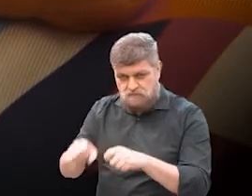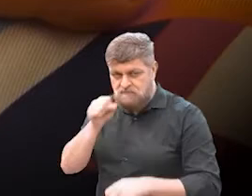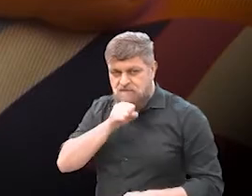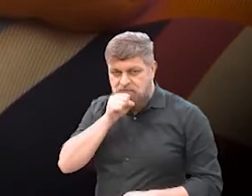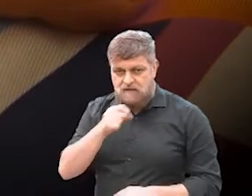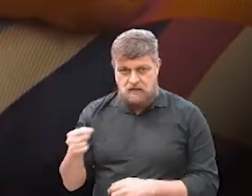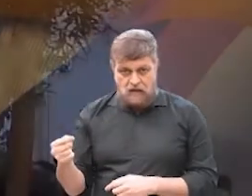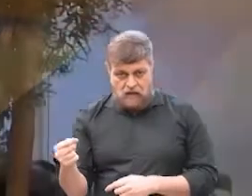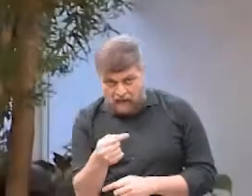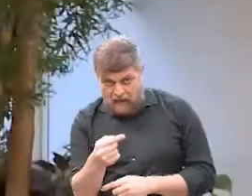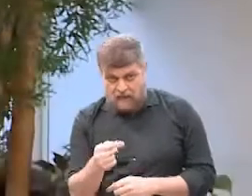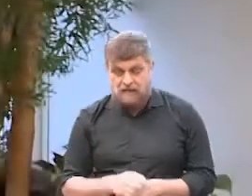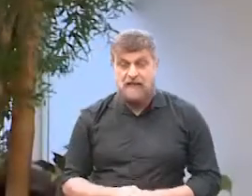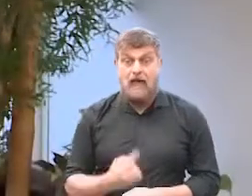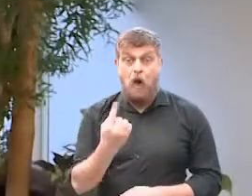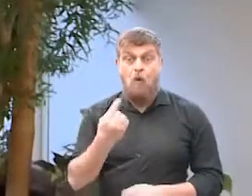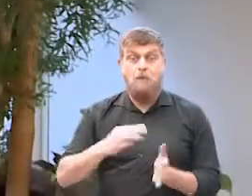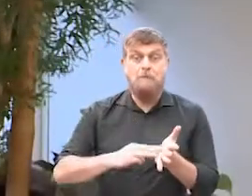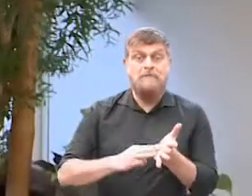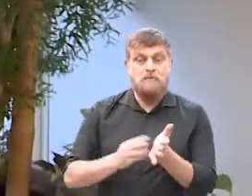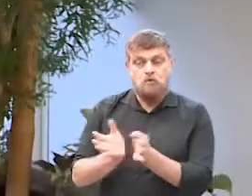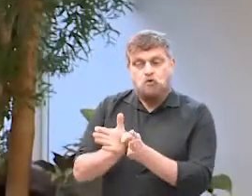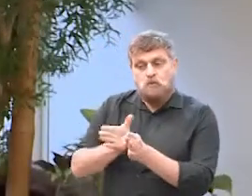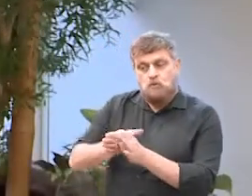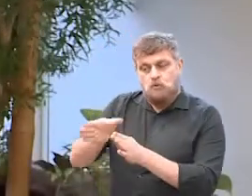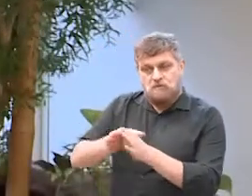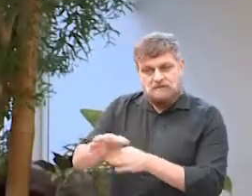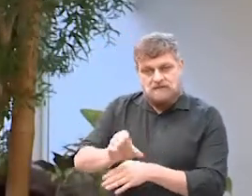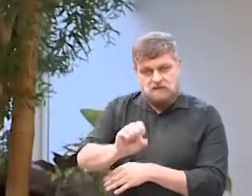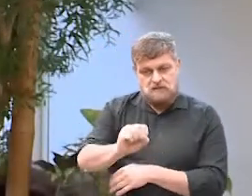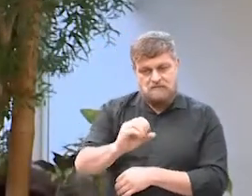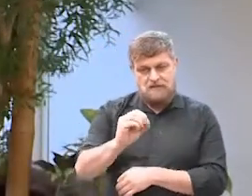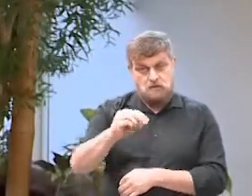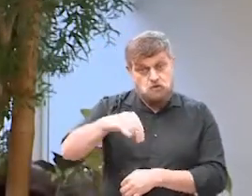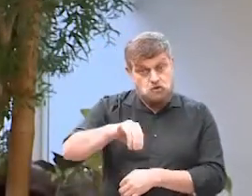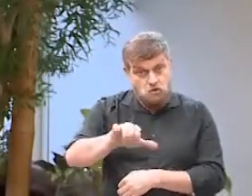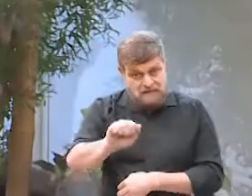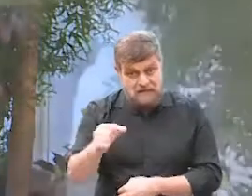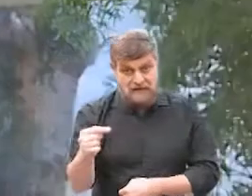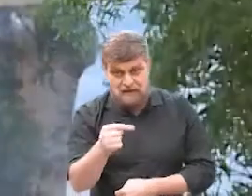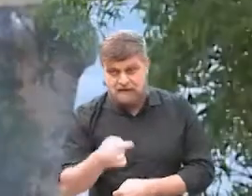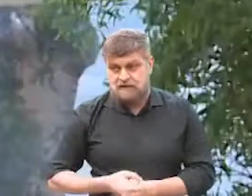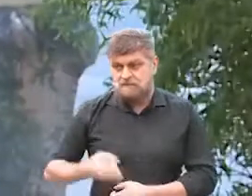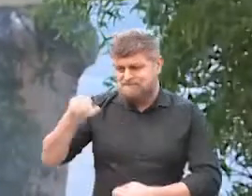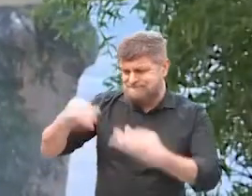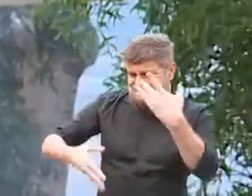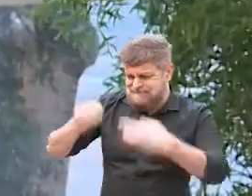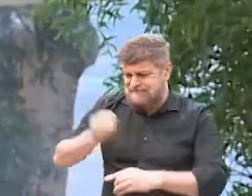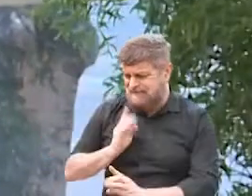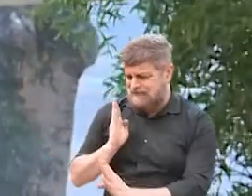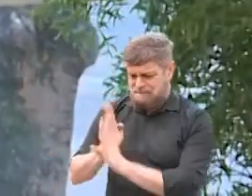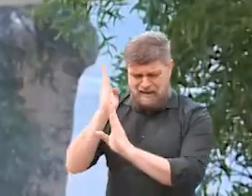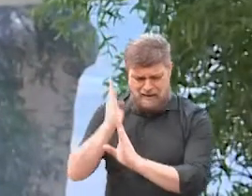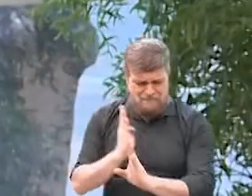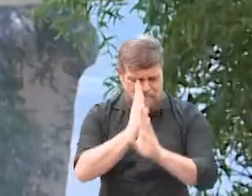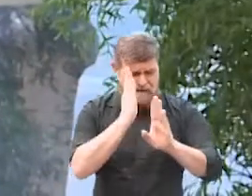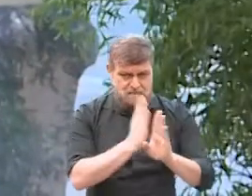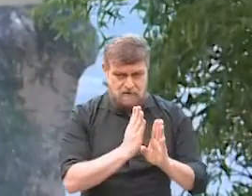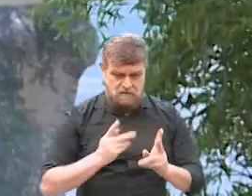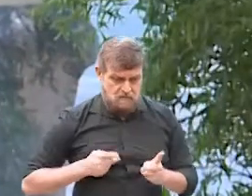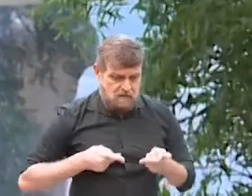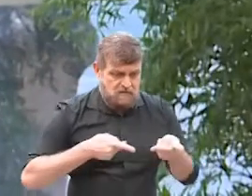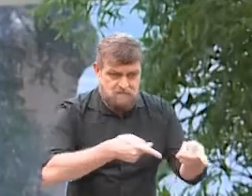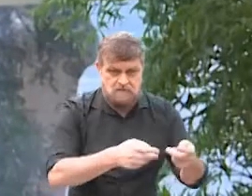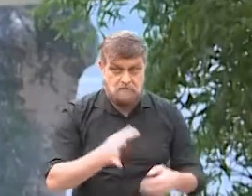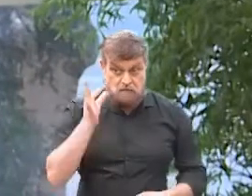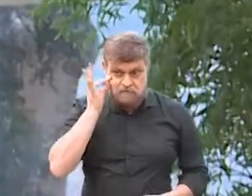ao idoso. Sônia é uma das conselheiras responsável por essa fiscalização e conta casos que já encontrou em